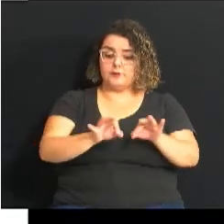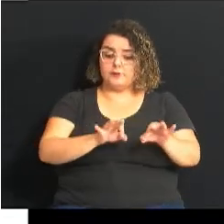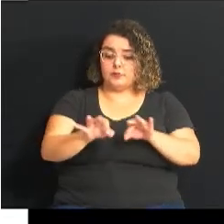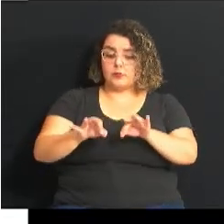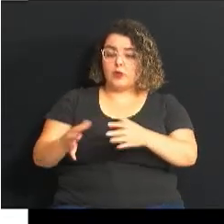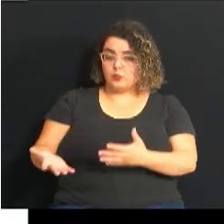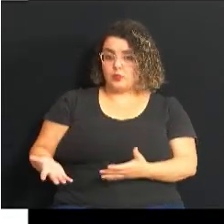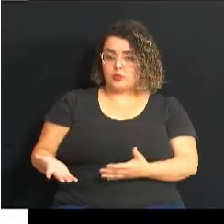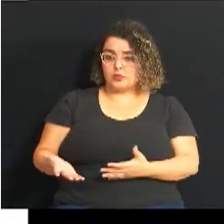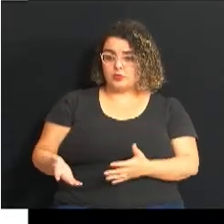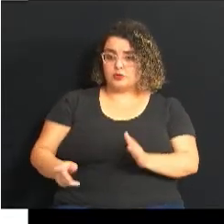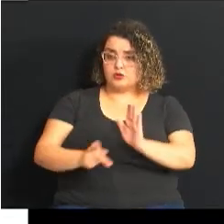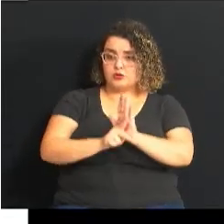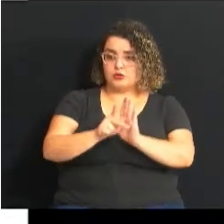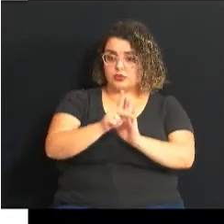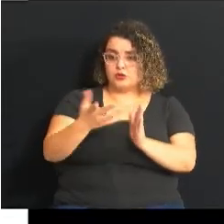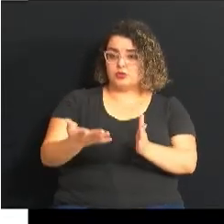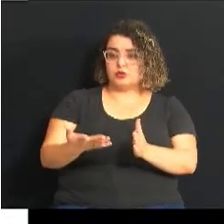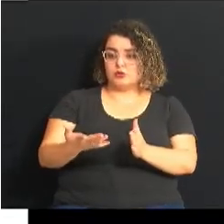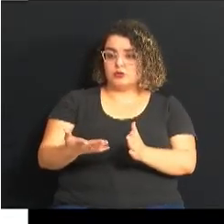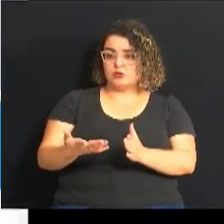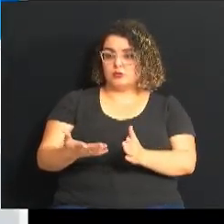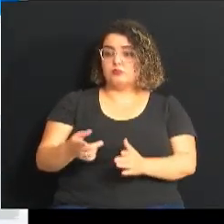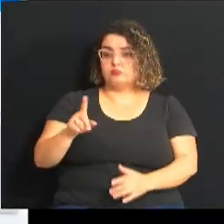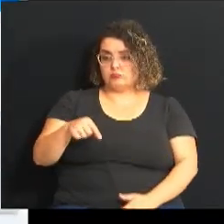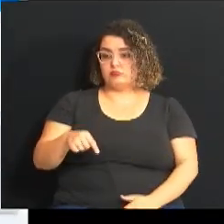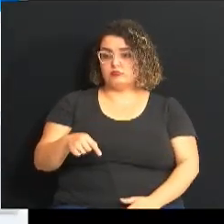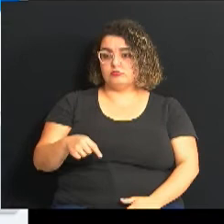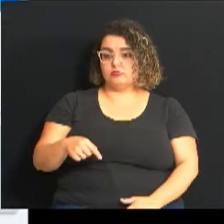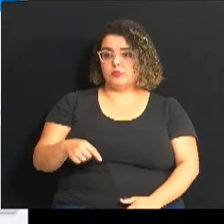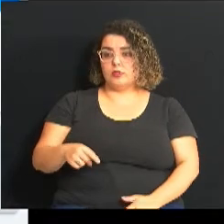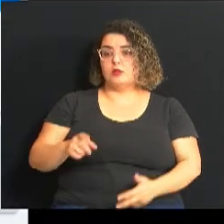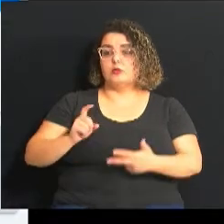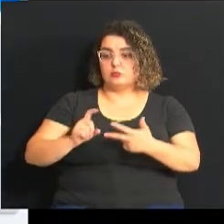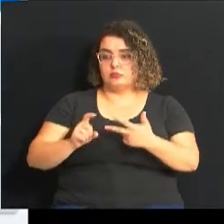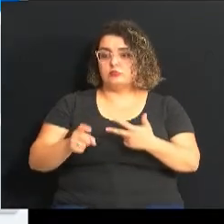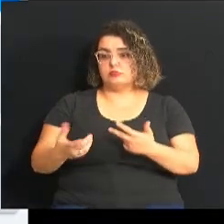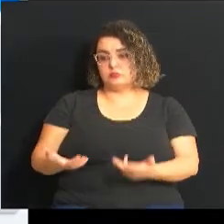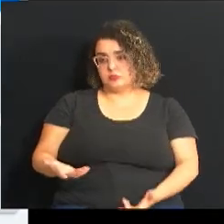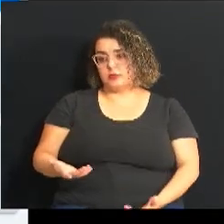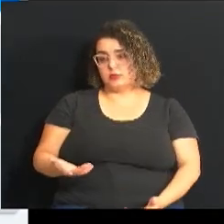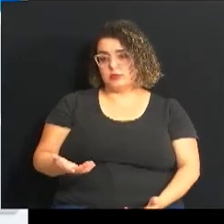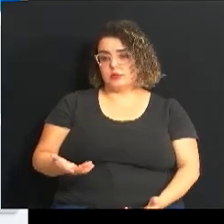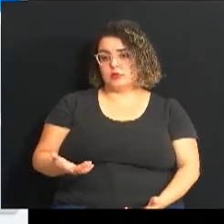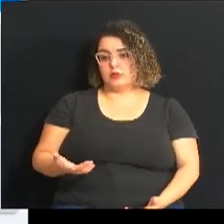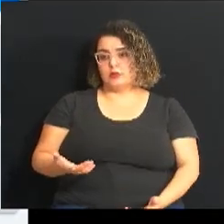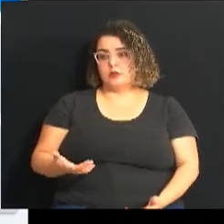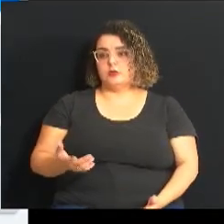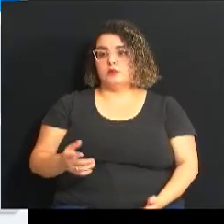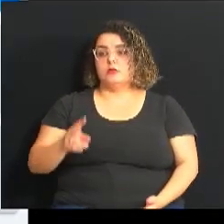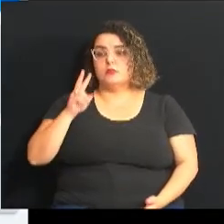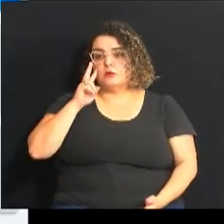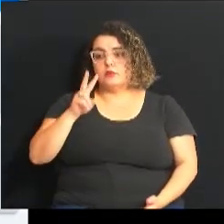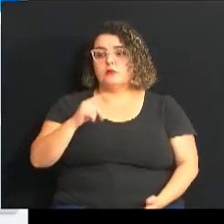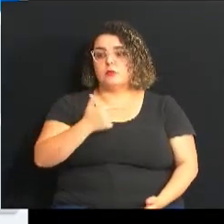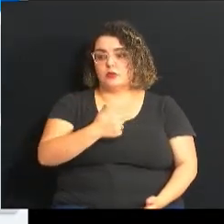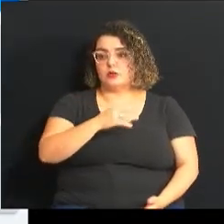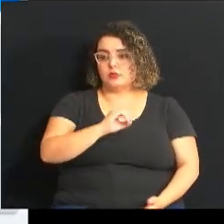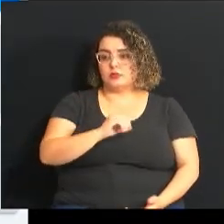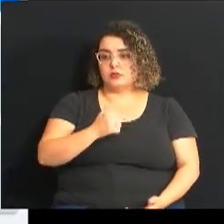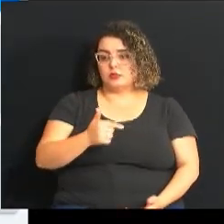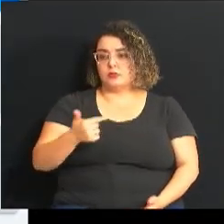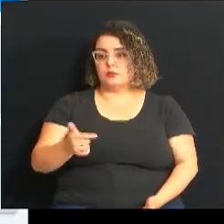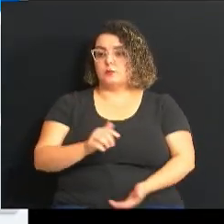aí protocolados pelo prefeito, pelo executivo, e eles vêm aqui. Então, a gente vai olhar os de 2022. Vamos